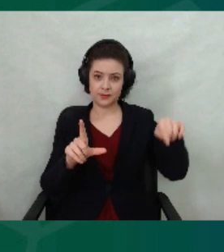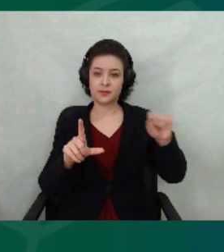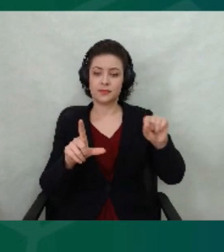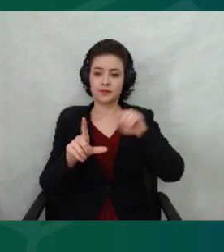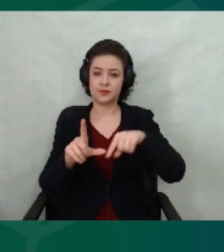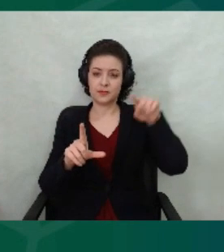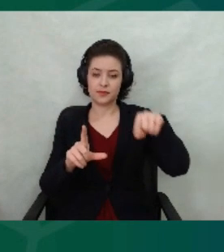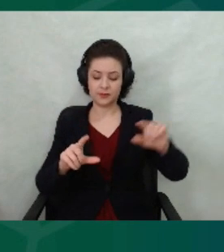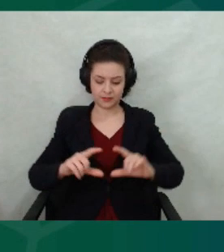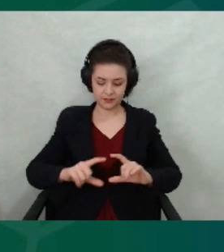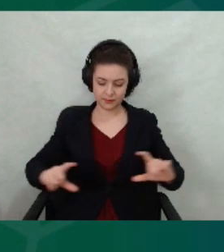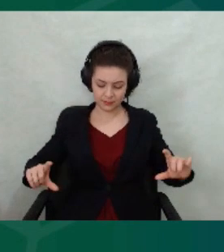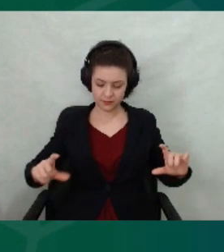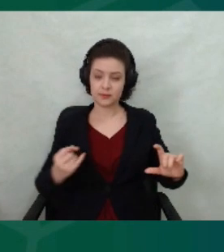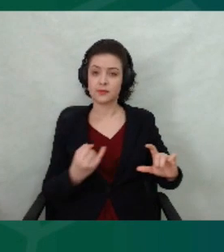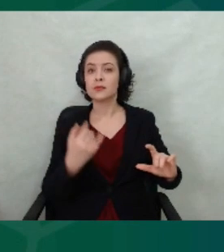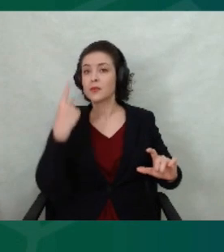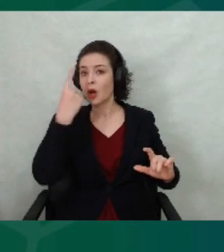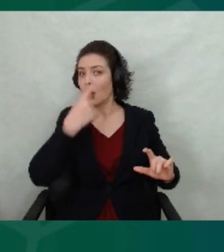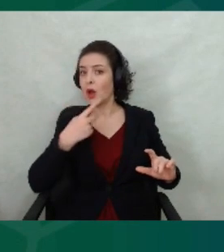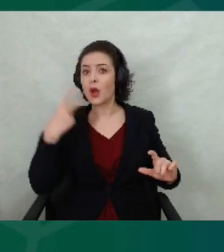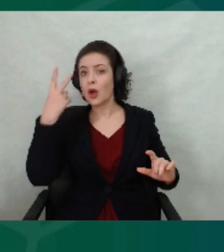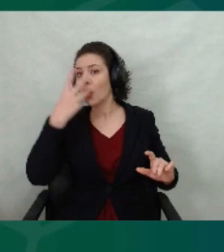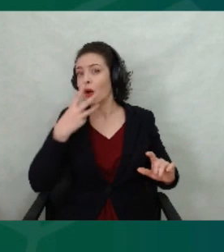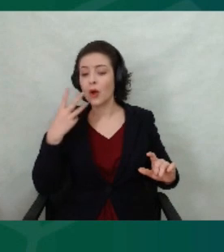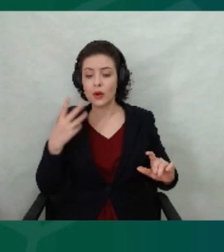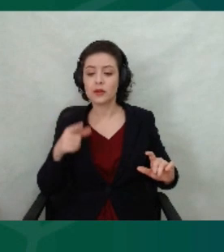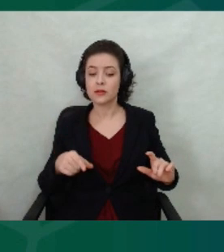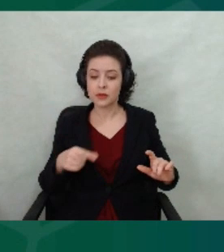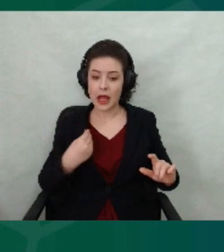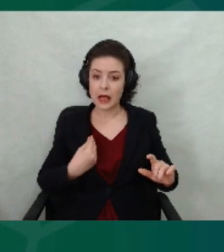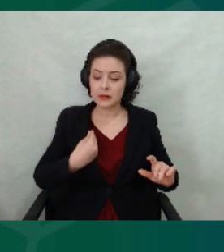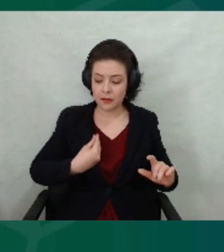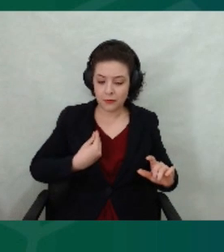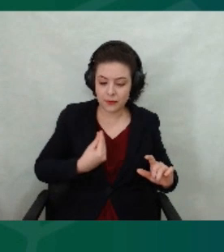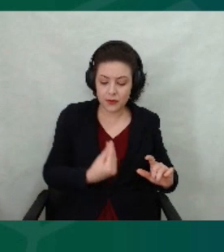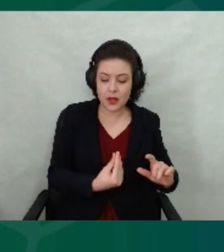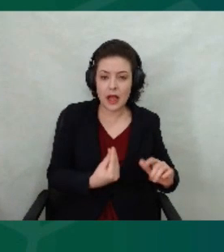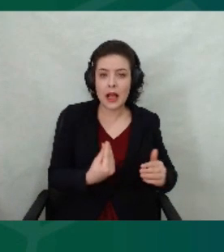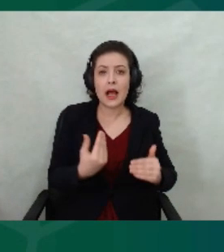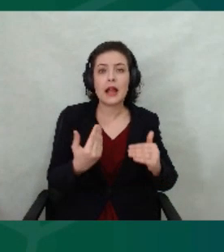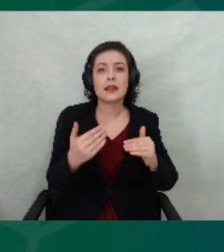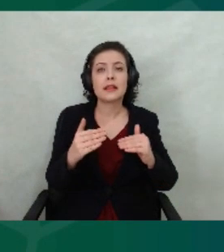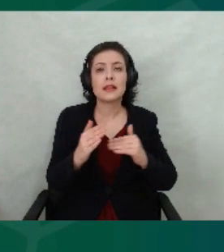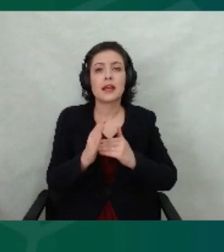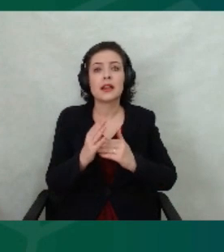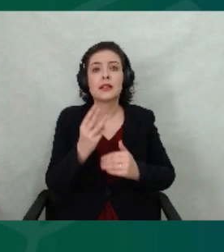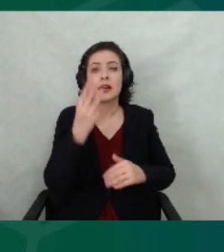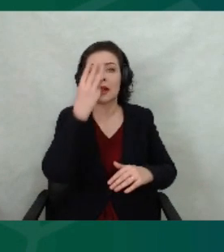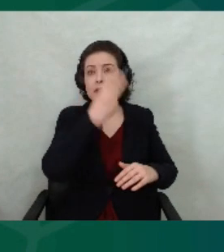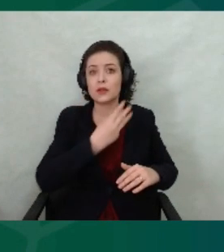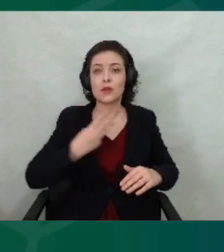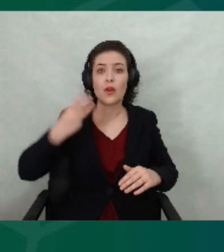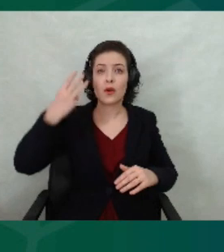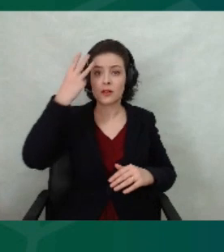o número de horas que foi encontrado o coronavírus foi em torno de até 3 horas. E aí a gente vem para as outras